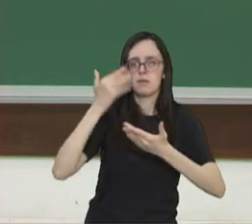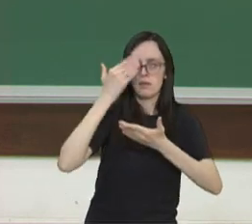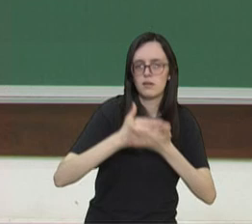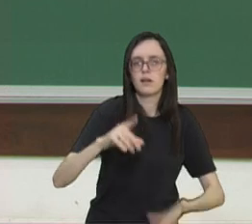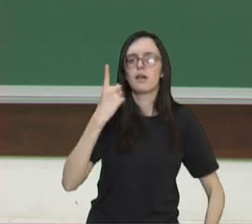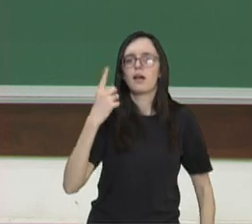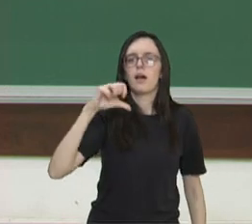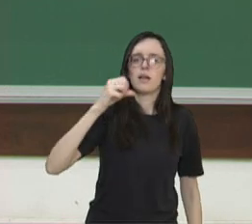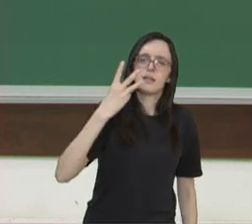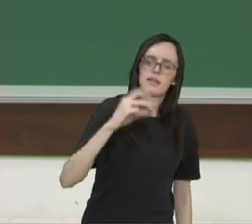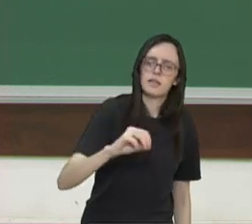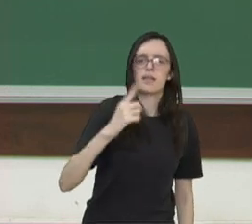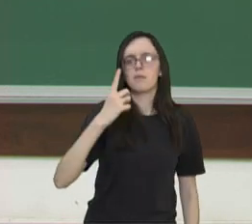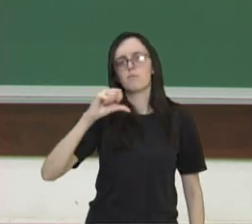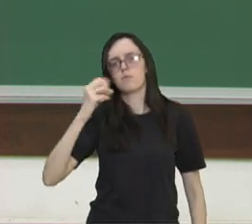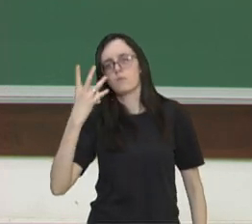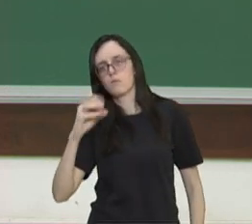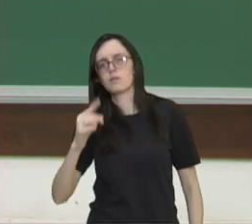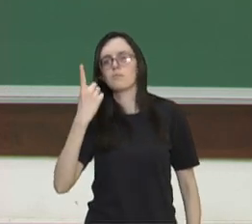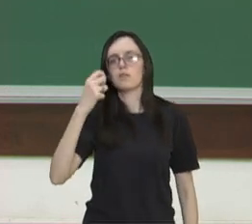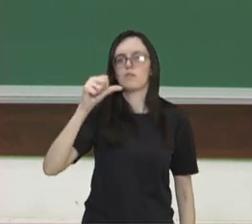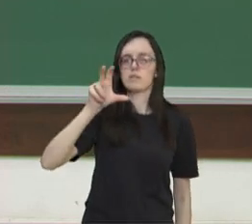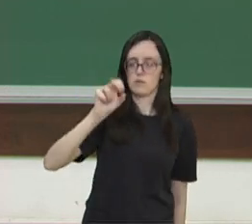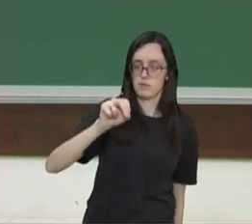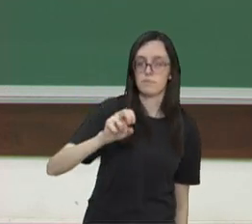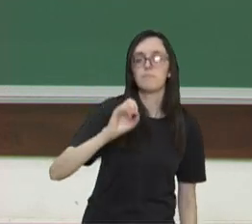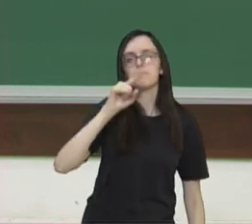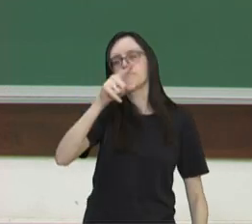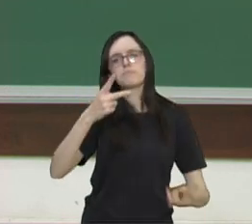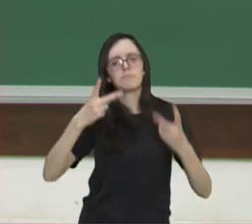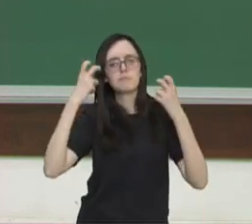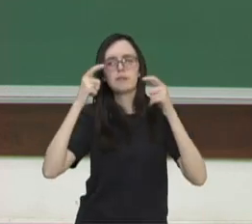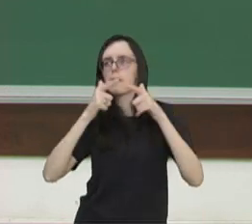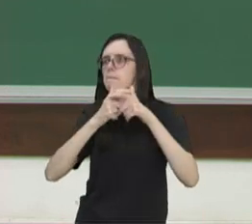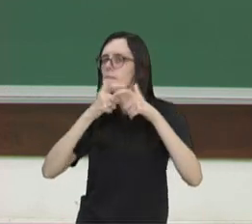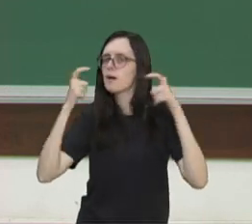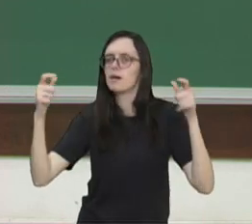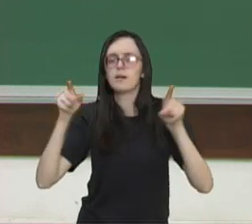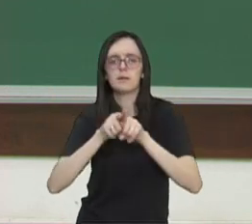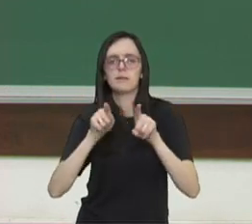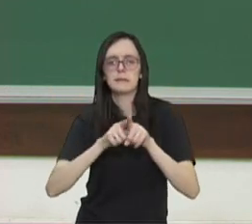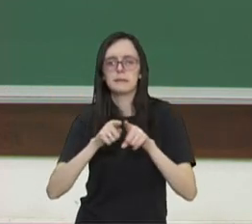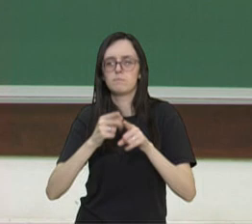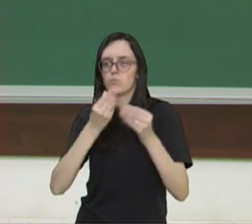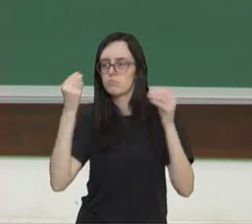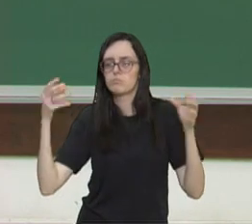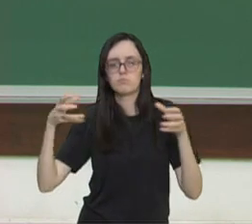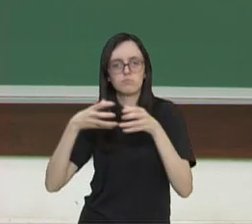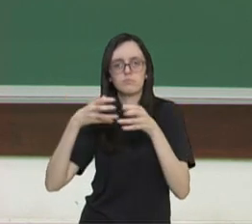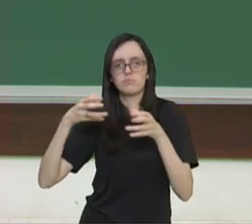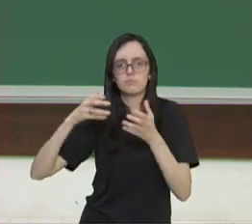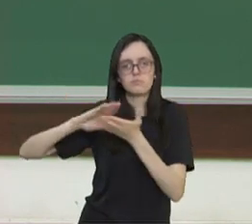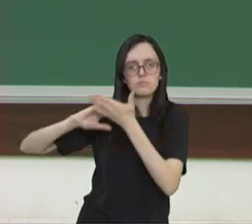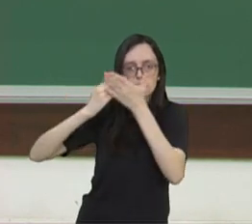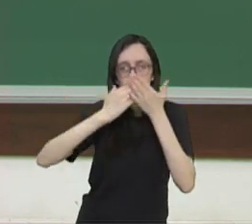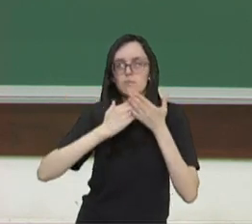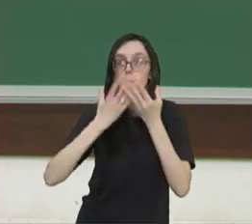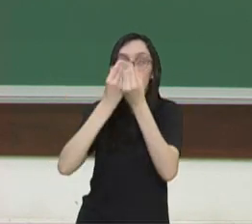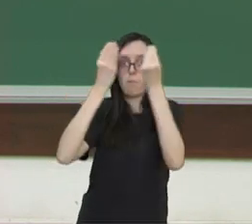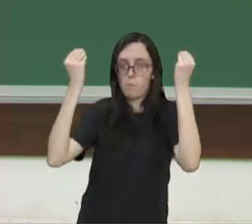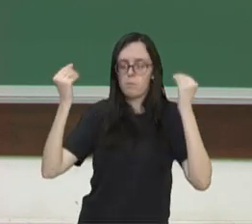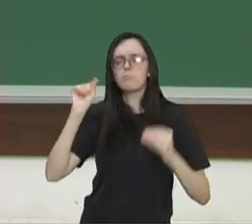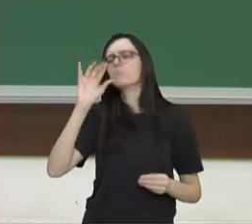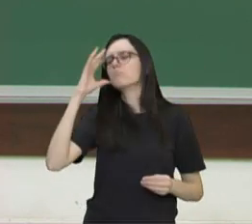anos 30, 40 e 50. Se você reparar, a maioria também, ou boa parte das escolas de samba ainda hoje, das grandes escolas de